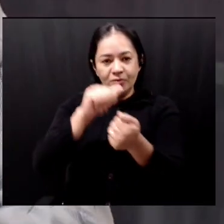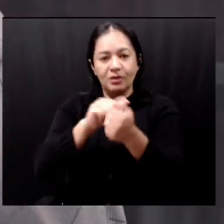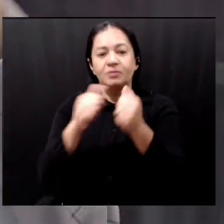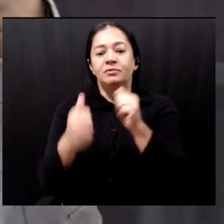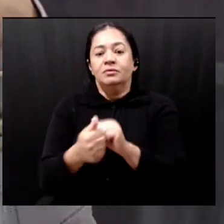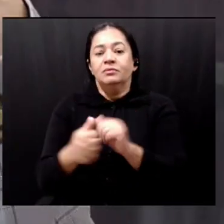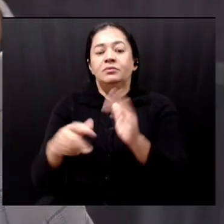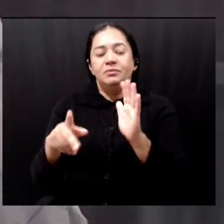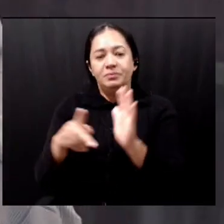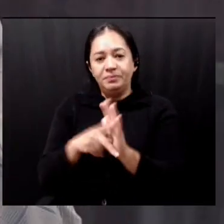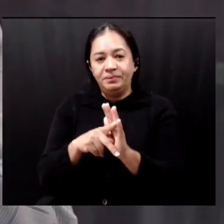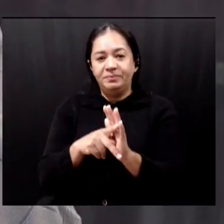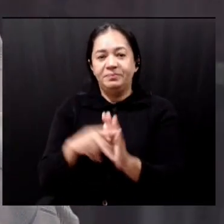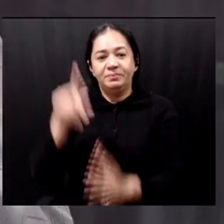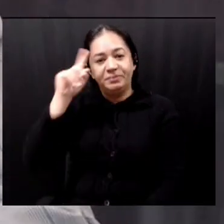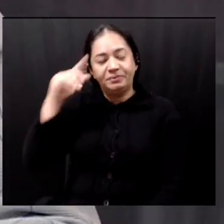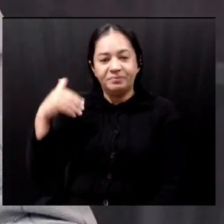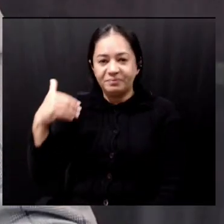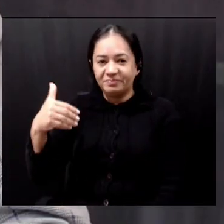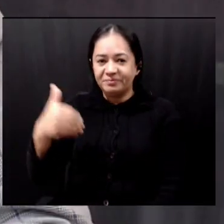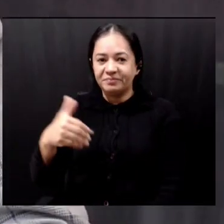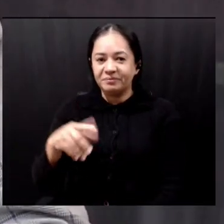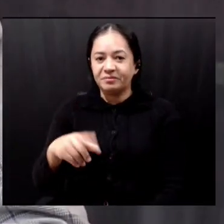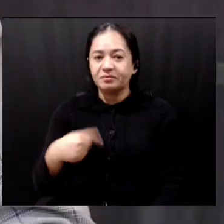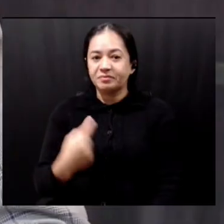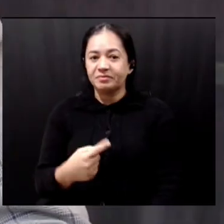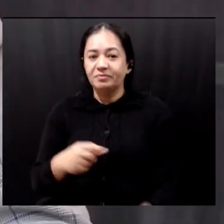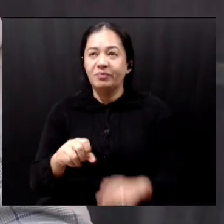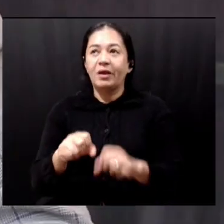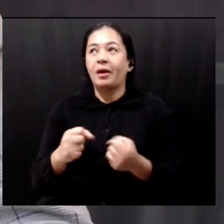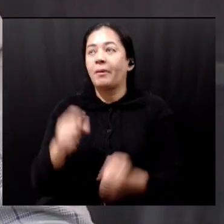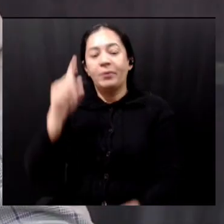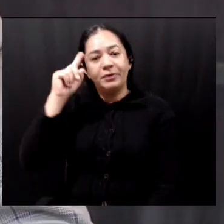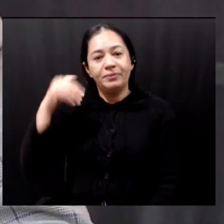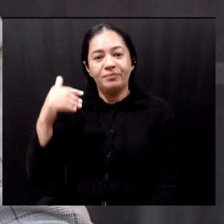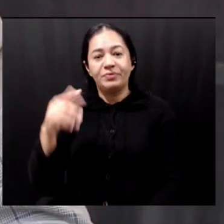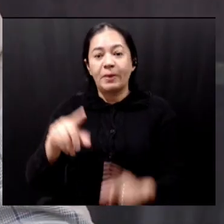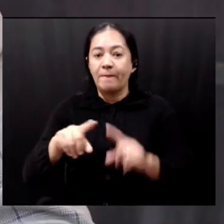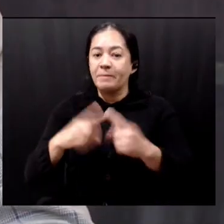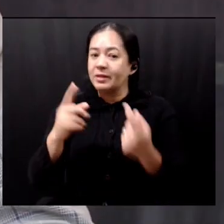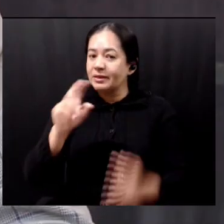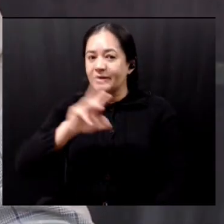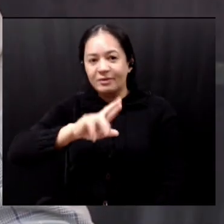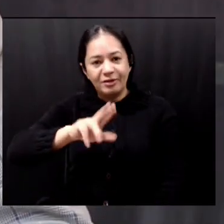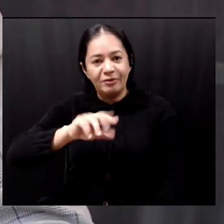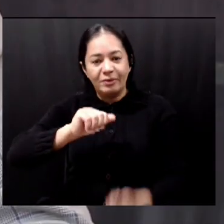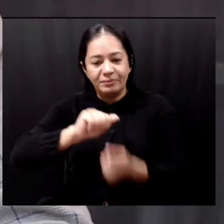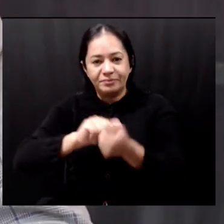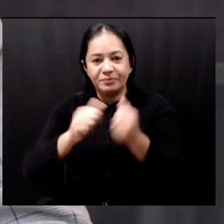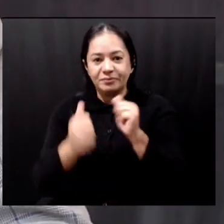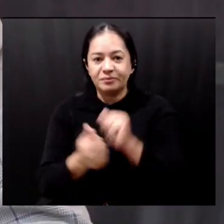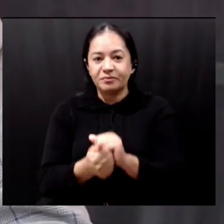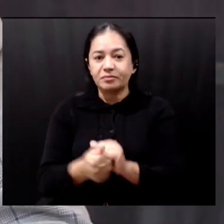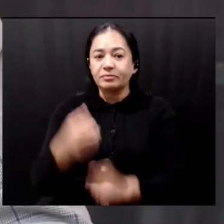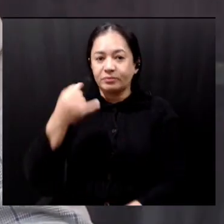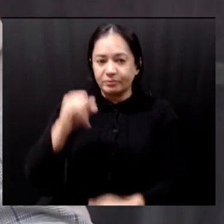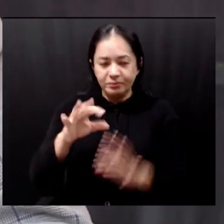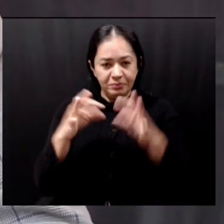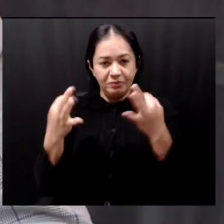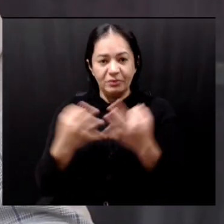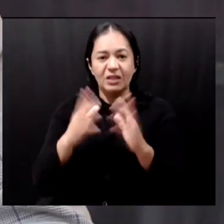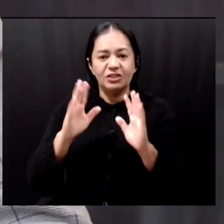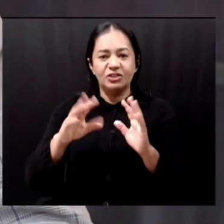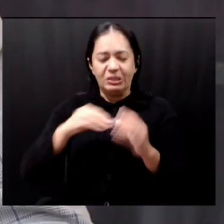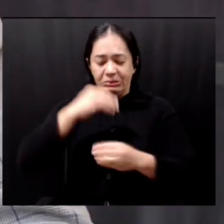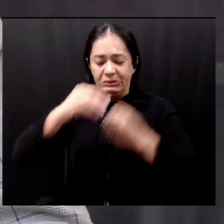quebra, porque a gente tem muito essa coisa de, a quebra da rotina, mas na verdade é uma adaptação. Se a família ela já é desorganizada ali na rotina, nas férias isso vai